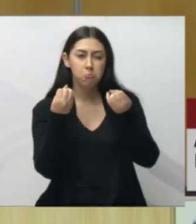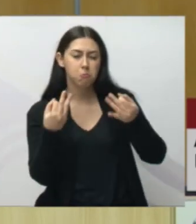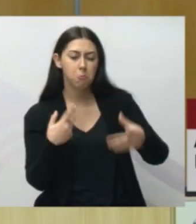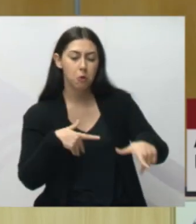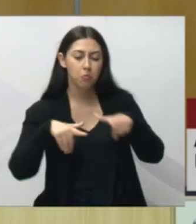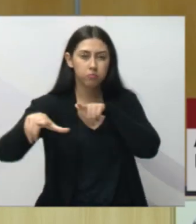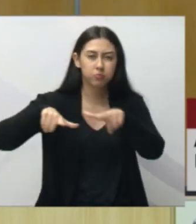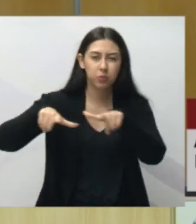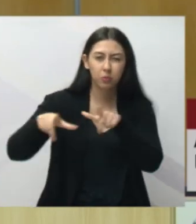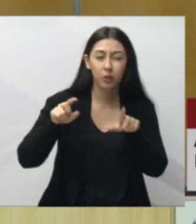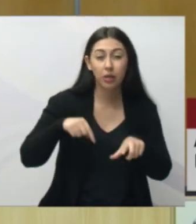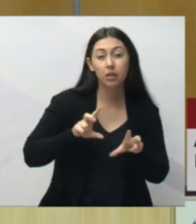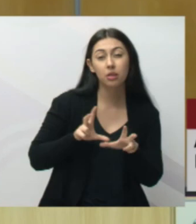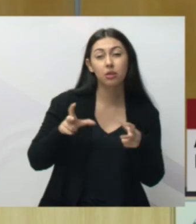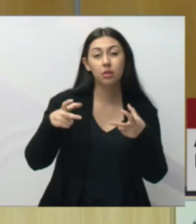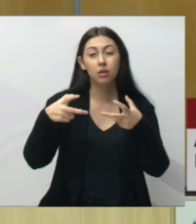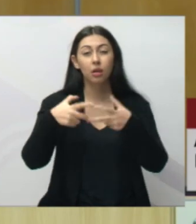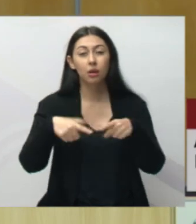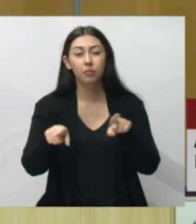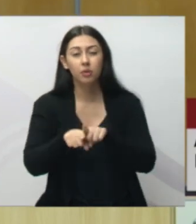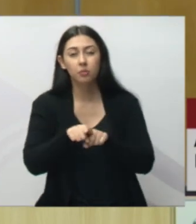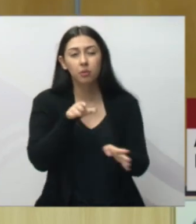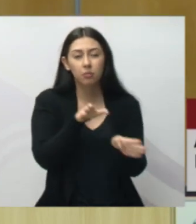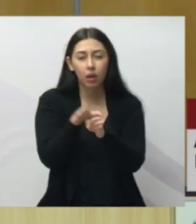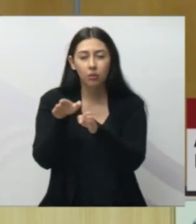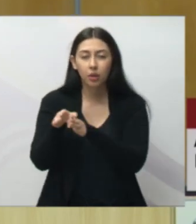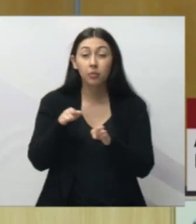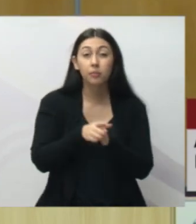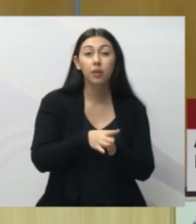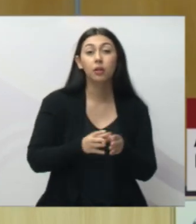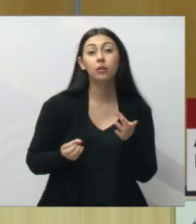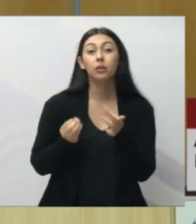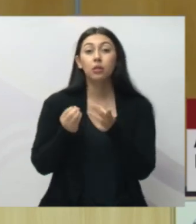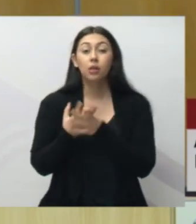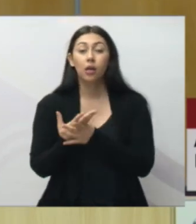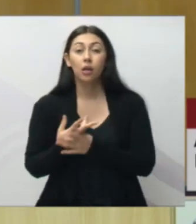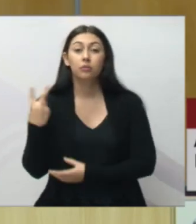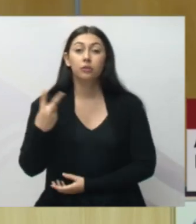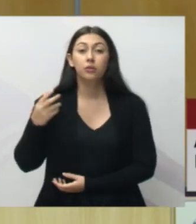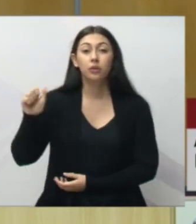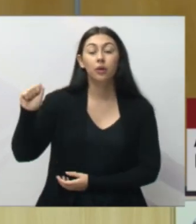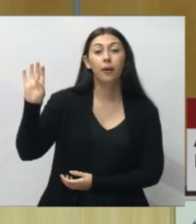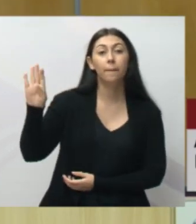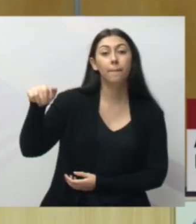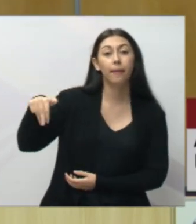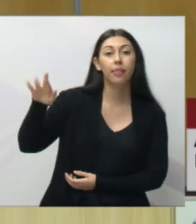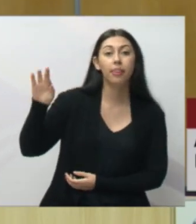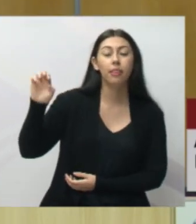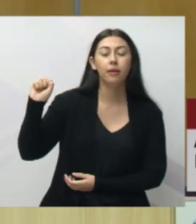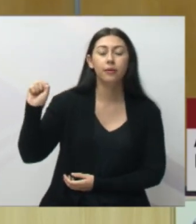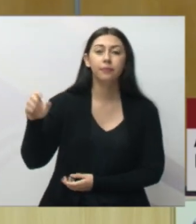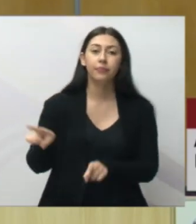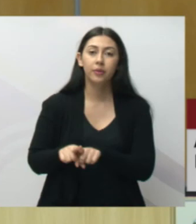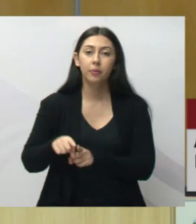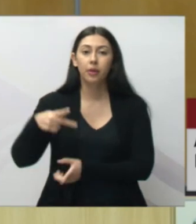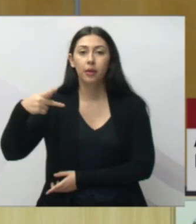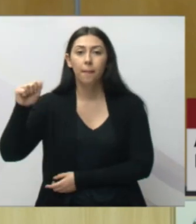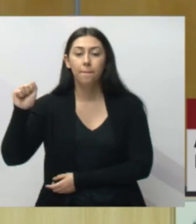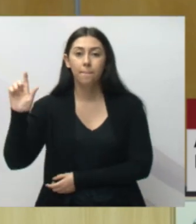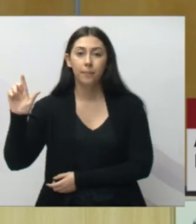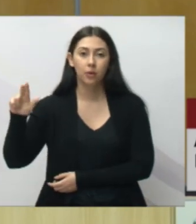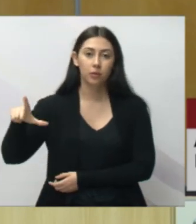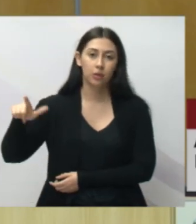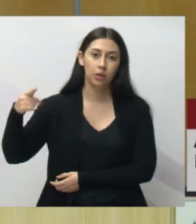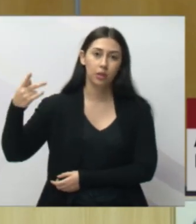Municipal de Jacareí e dá outras providências. Autoria vereadores Abner de Madureira, Paulinho do Esporte e Sônia Patas